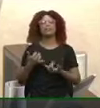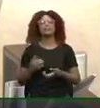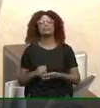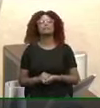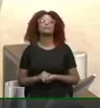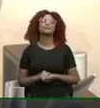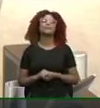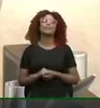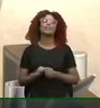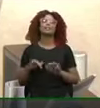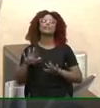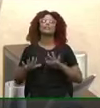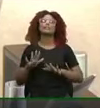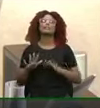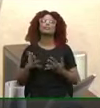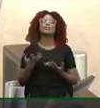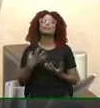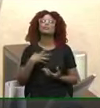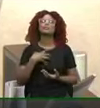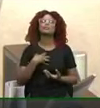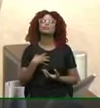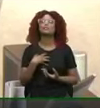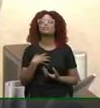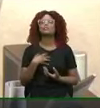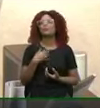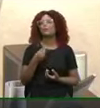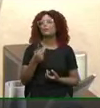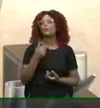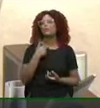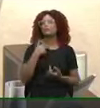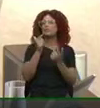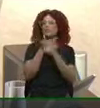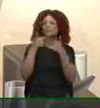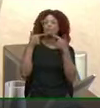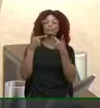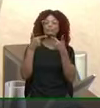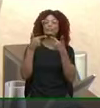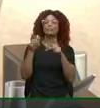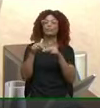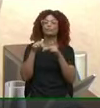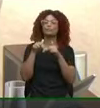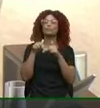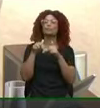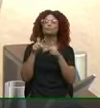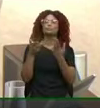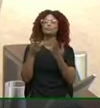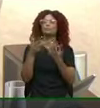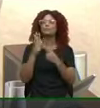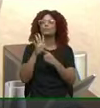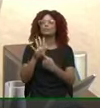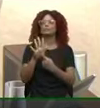indivíduo daquela situação comum, que ele não podia nem sorrir, porque muitos nem sorriem por cálculo, pode passar a imagem de não